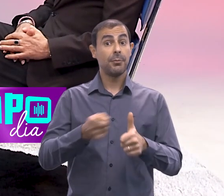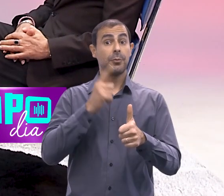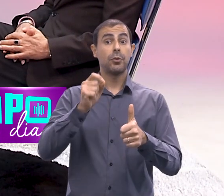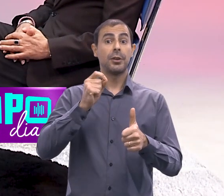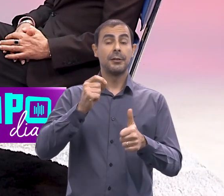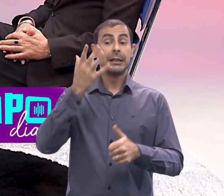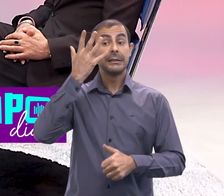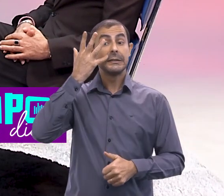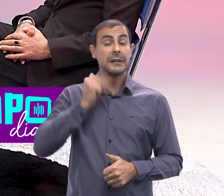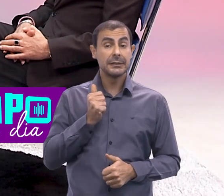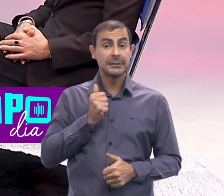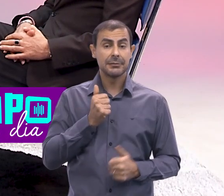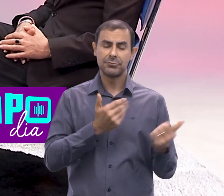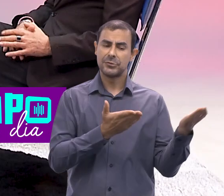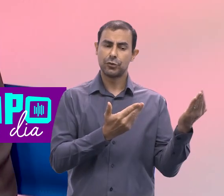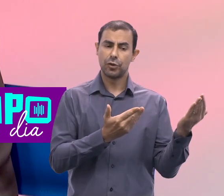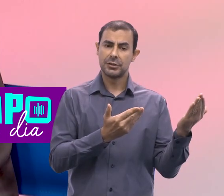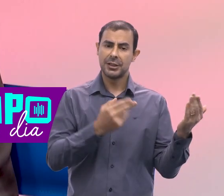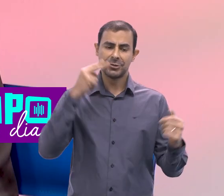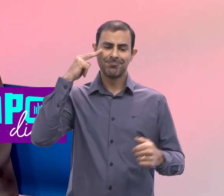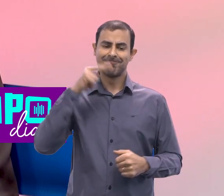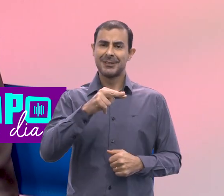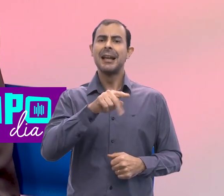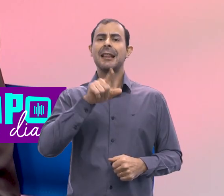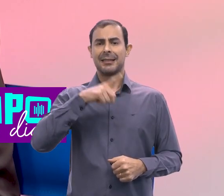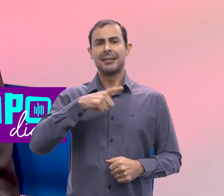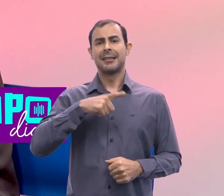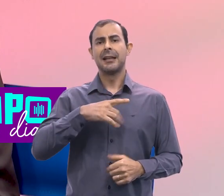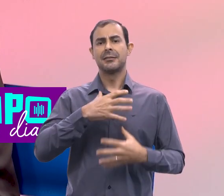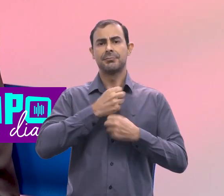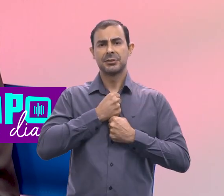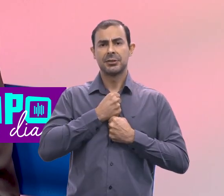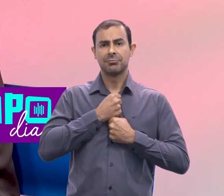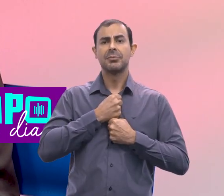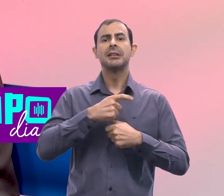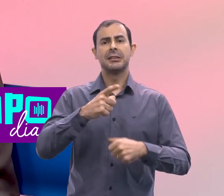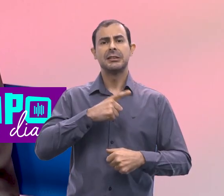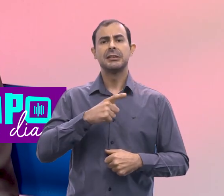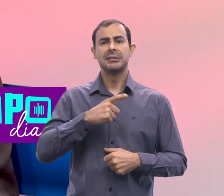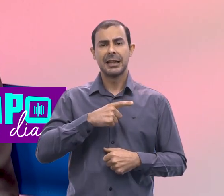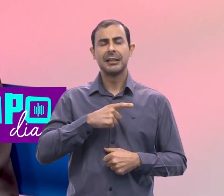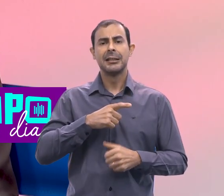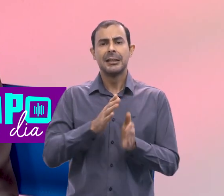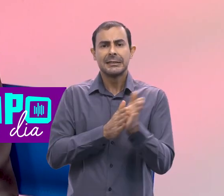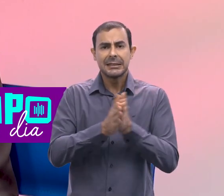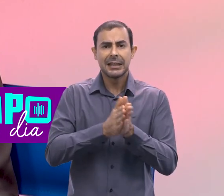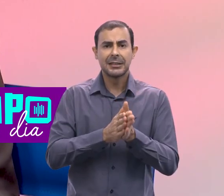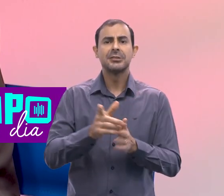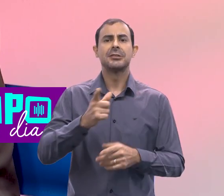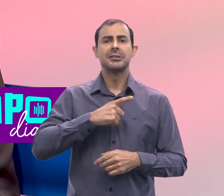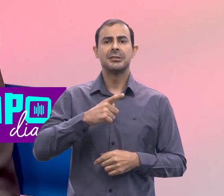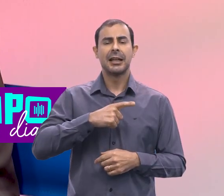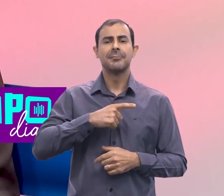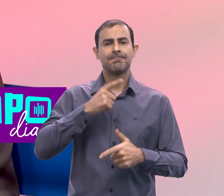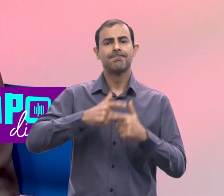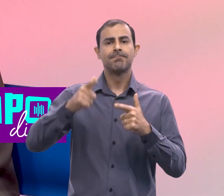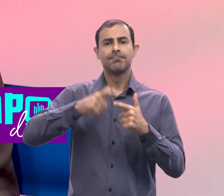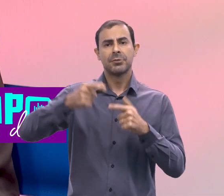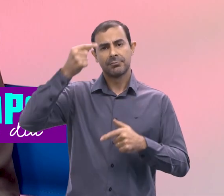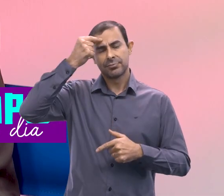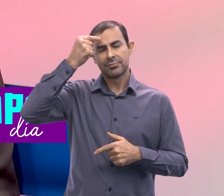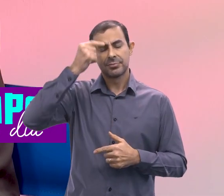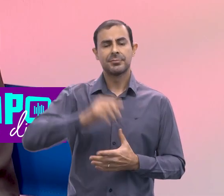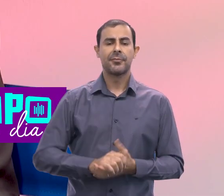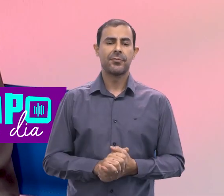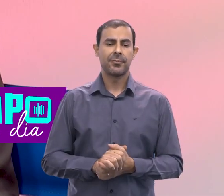entender que crianças e adolescentes têm depressão, têm ansiedade e têm transtornos mentais. A Organização Mundial de